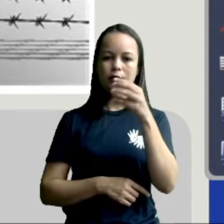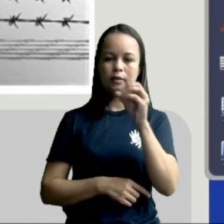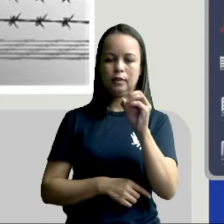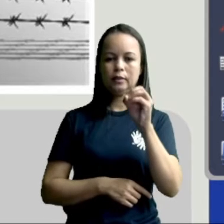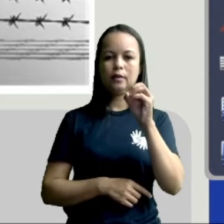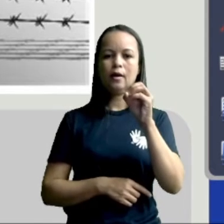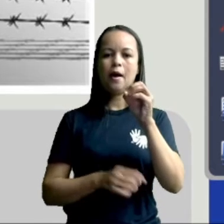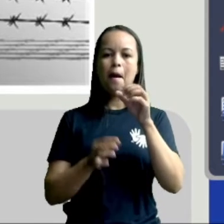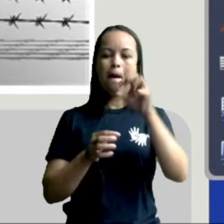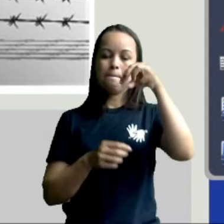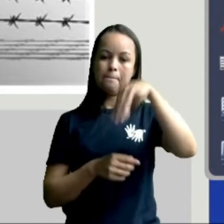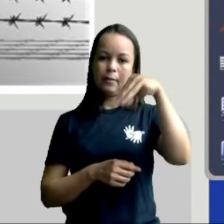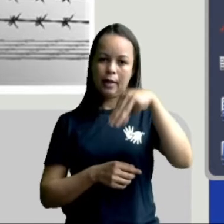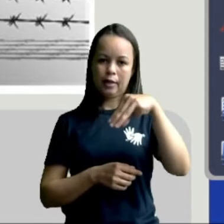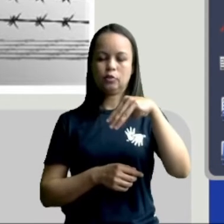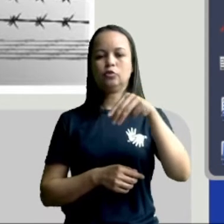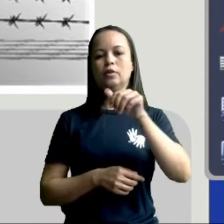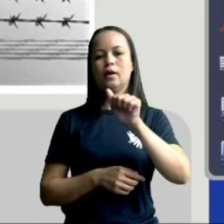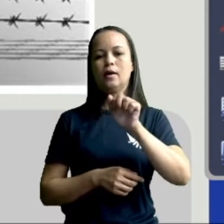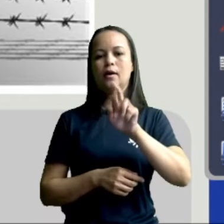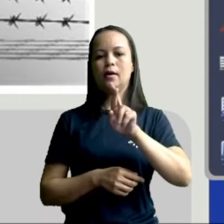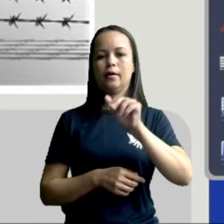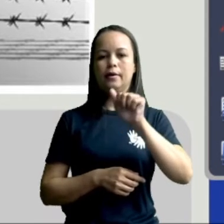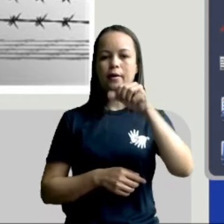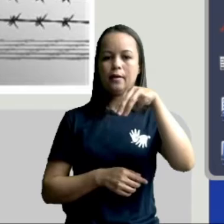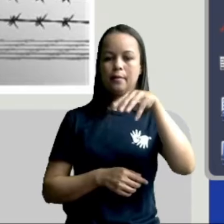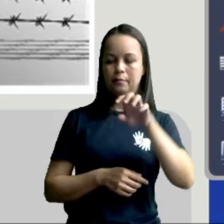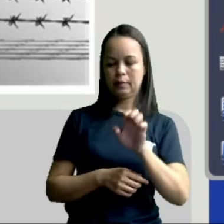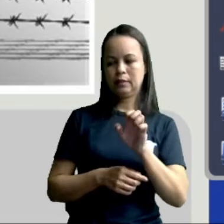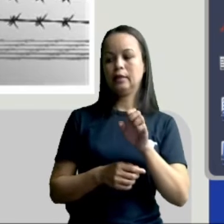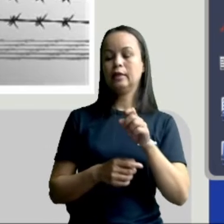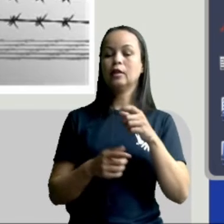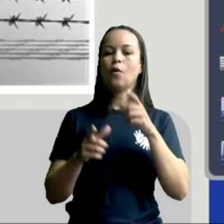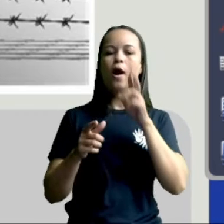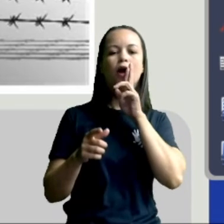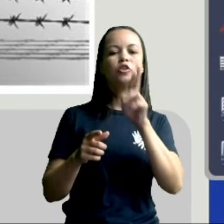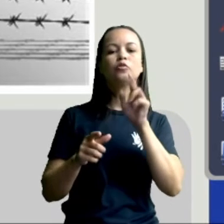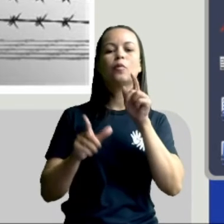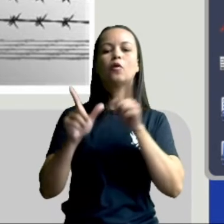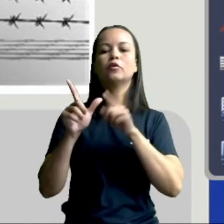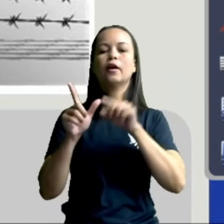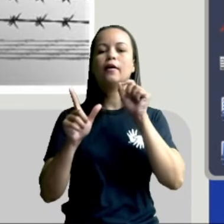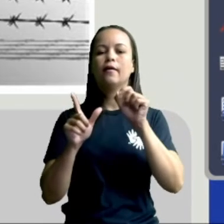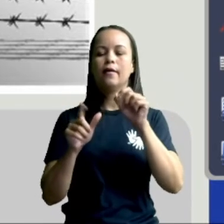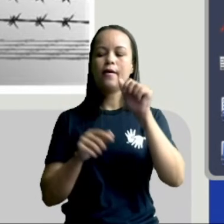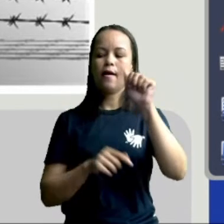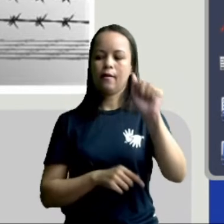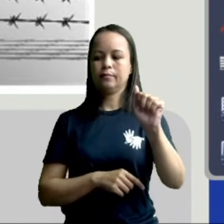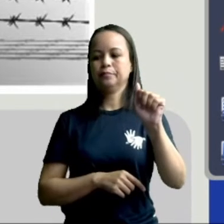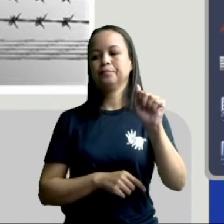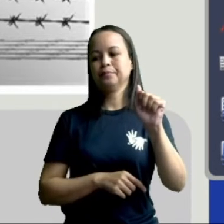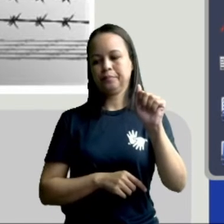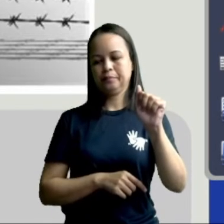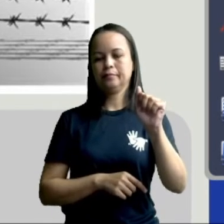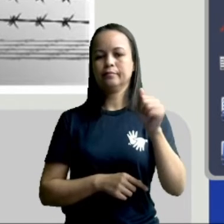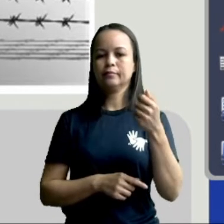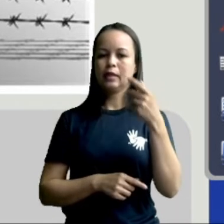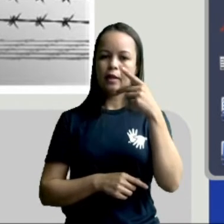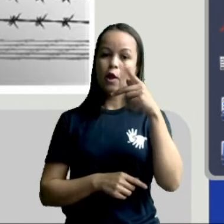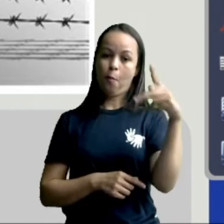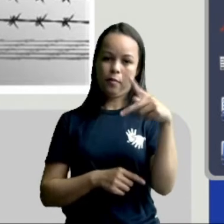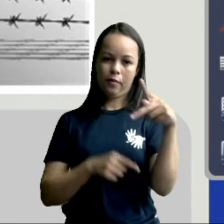2.230 metros. A resposta da questão, então, ó, é letra A. Ok, gente? De novo aí,